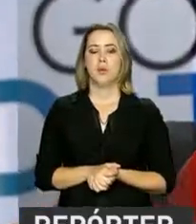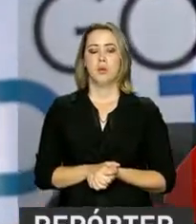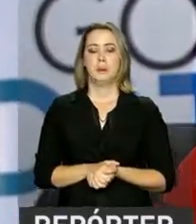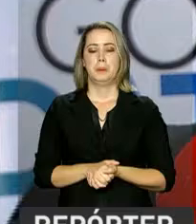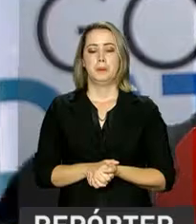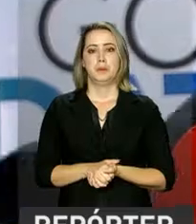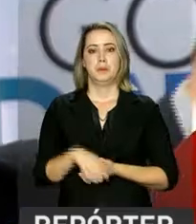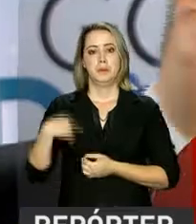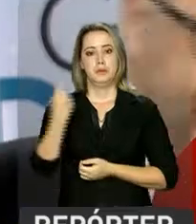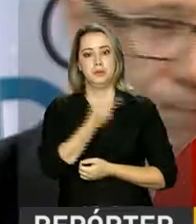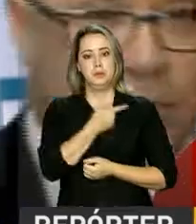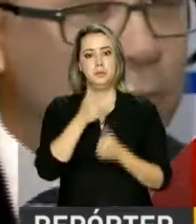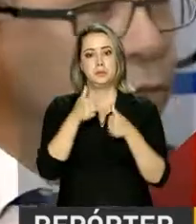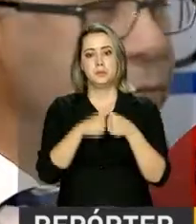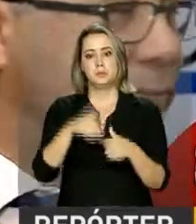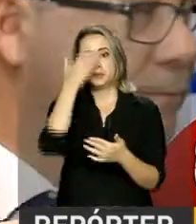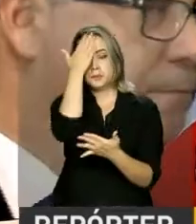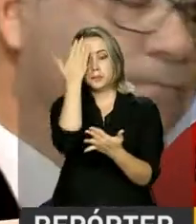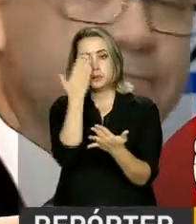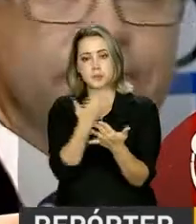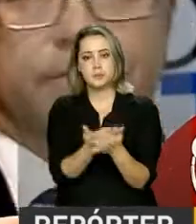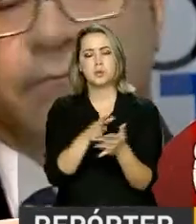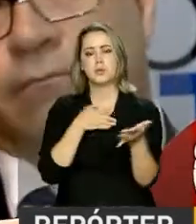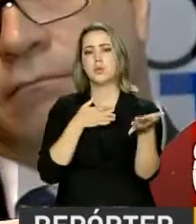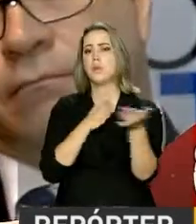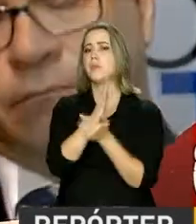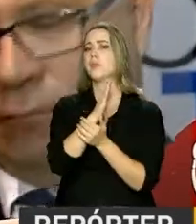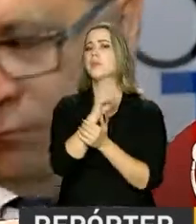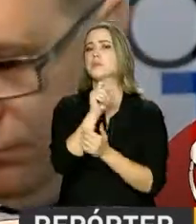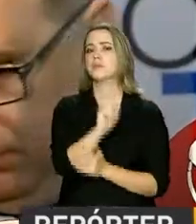Estamos confiantes de que haverá aprovação,